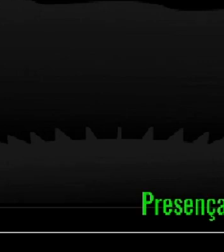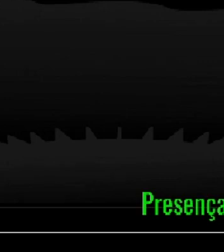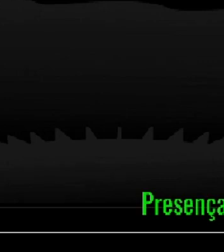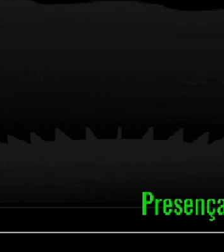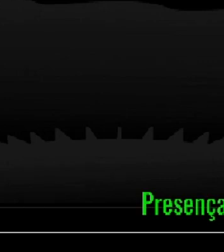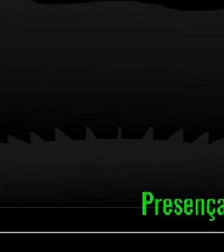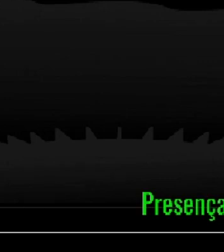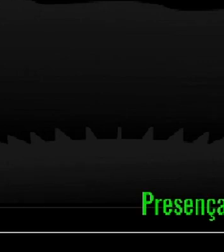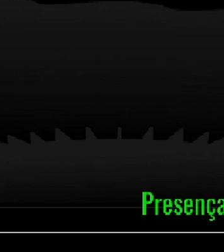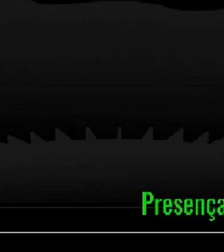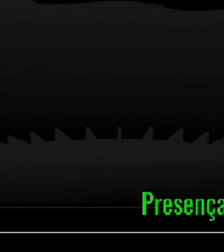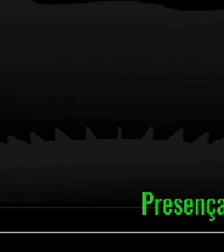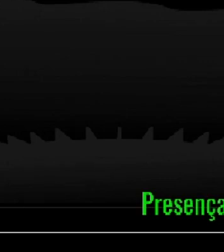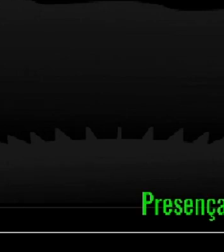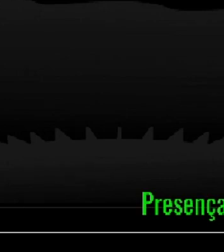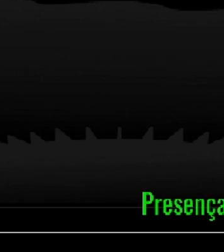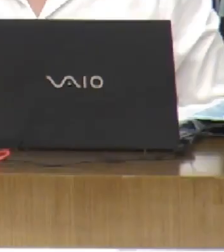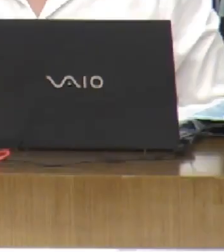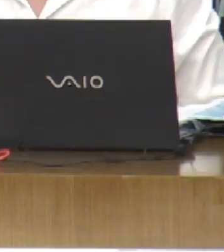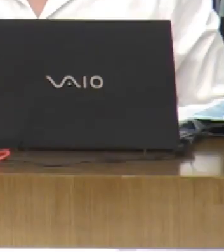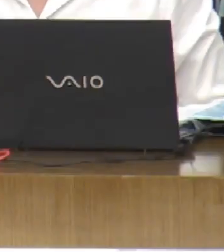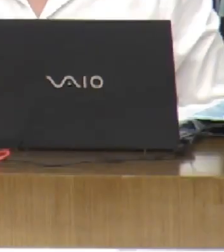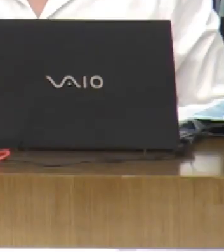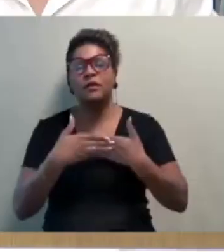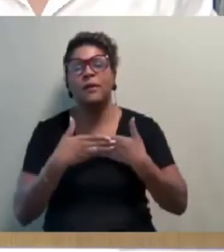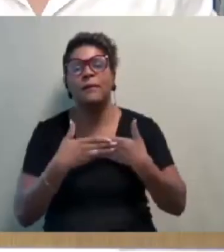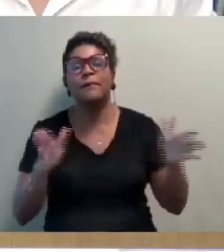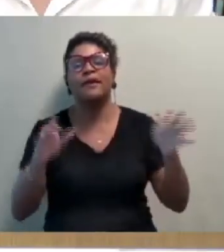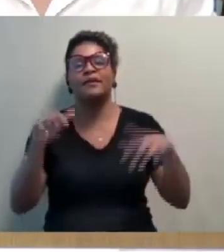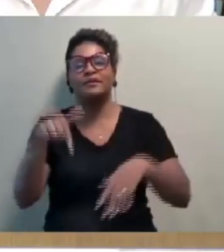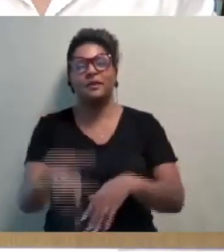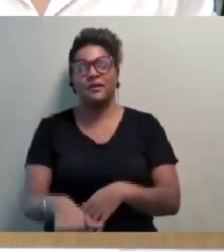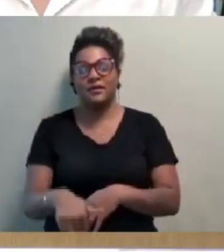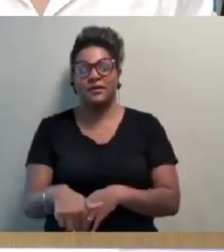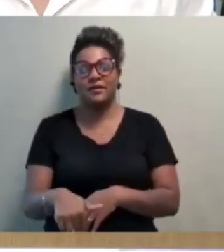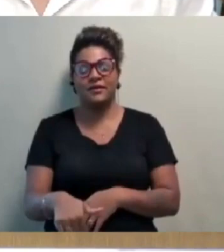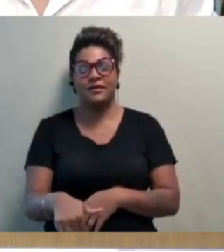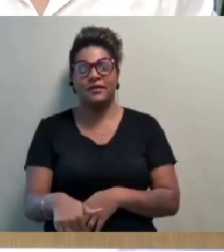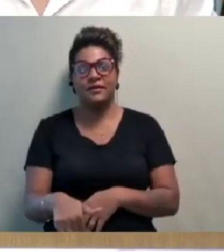32 vereadoras e vereadores, eu declaro aberta a